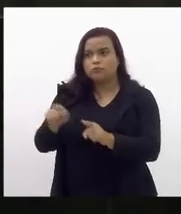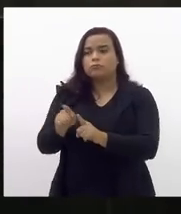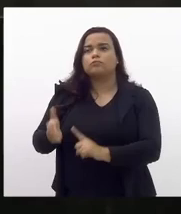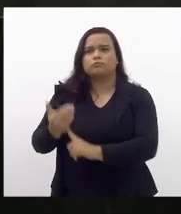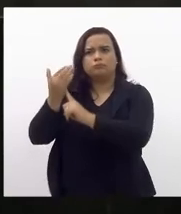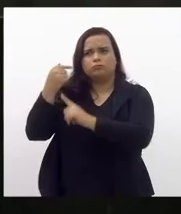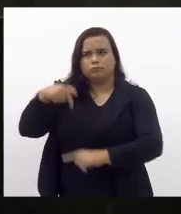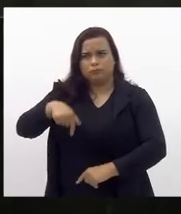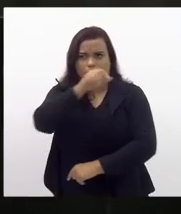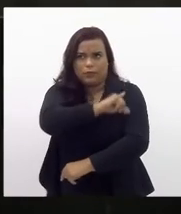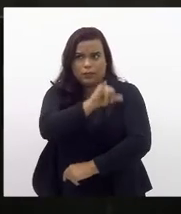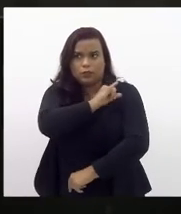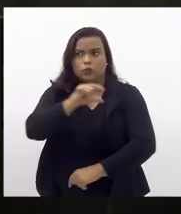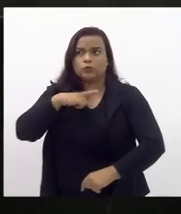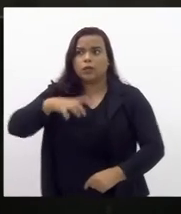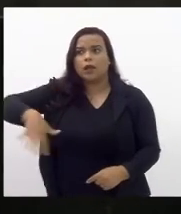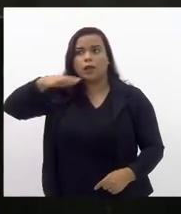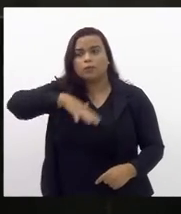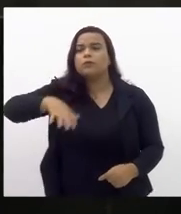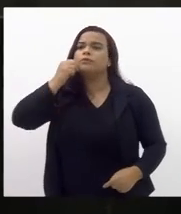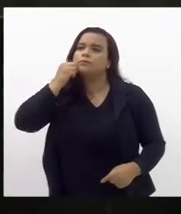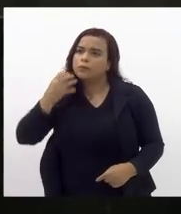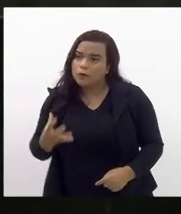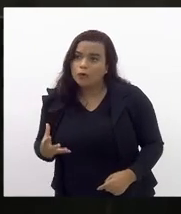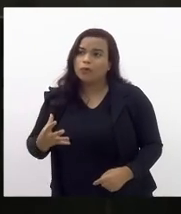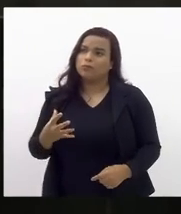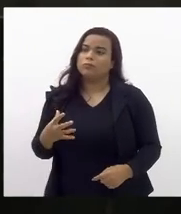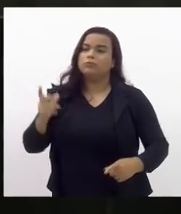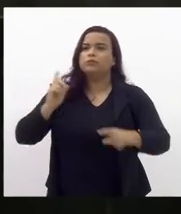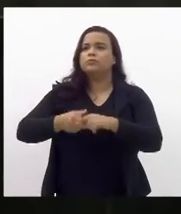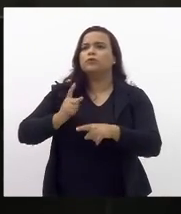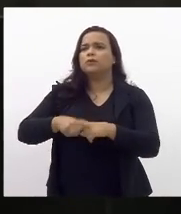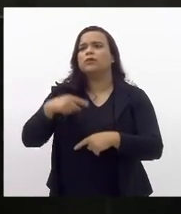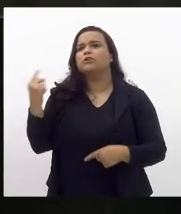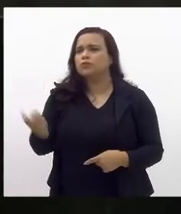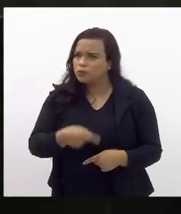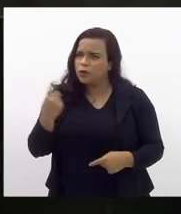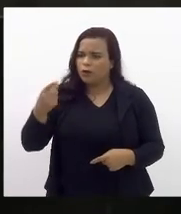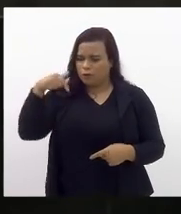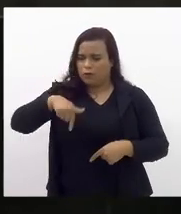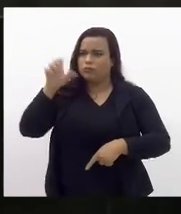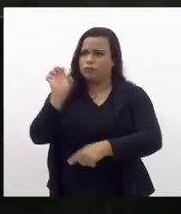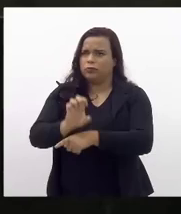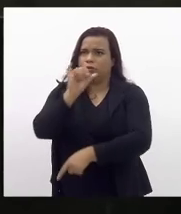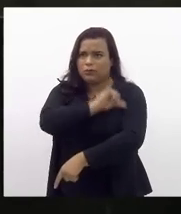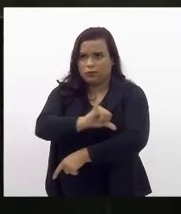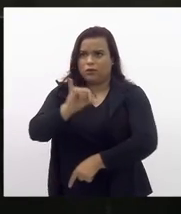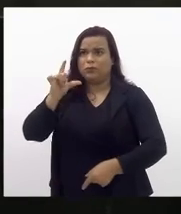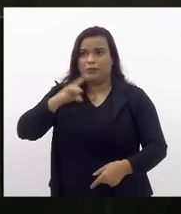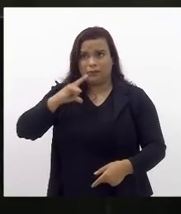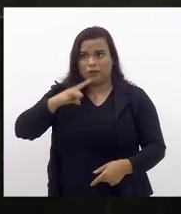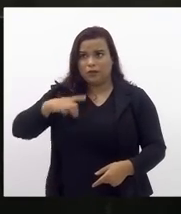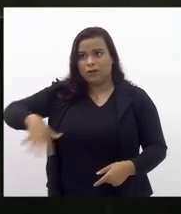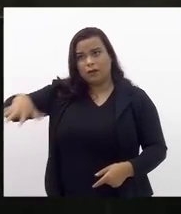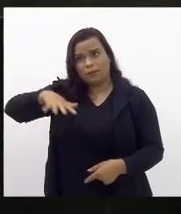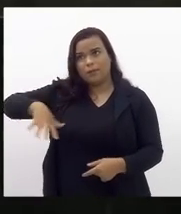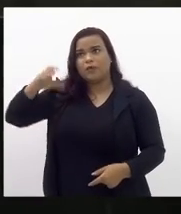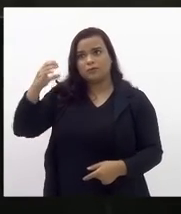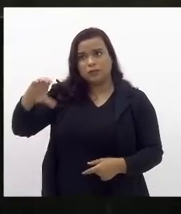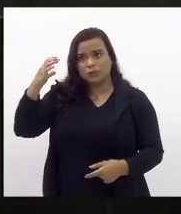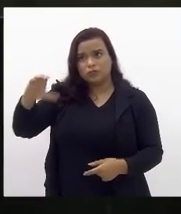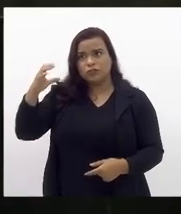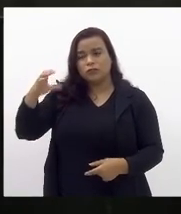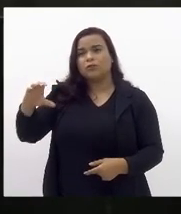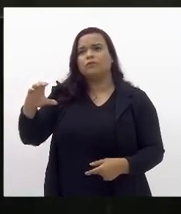Janeiro um ambiente favorável, tendo em vista que nós temos no nosso estado um dos parques científicos, se não o principal,